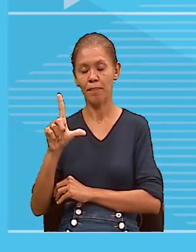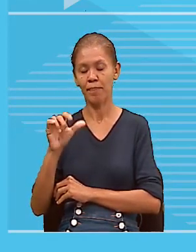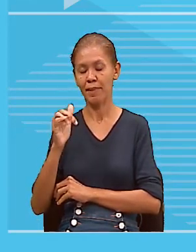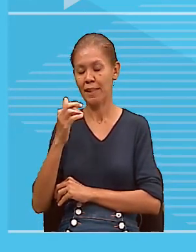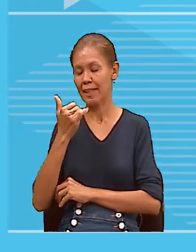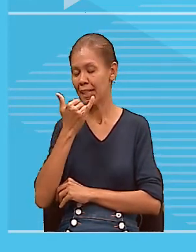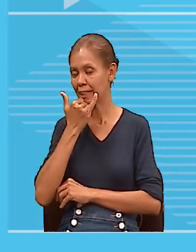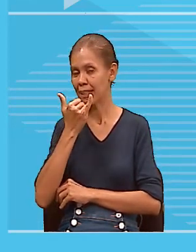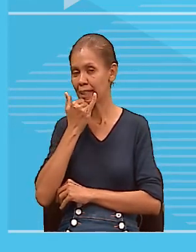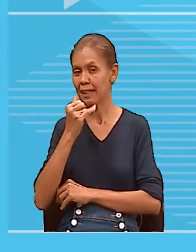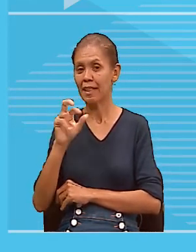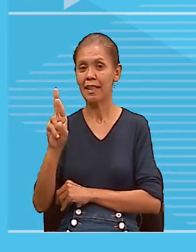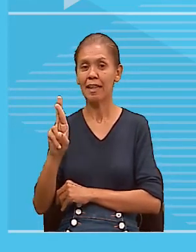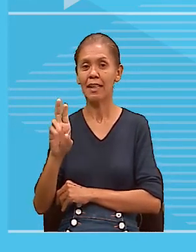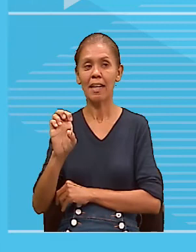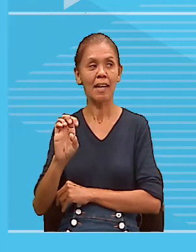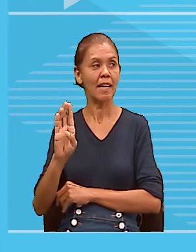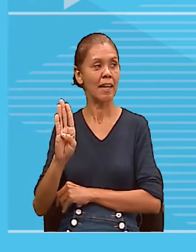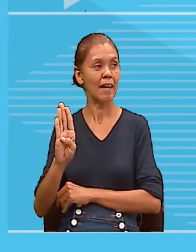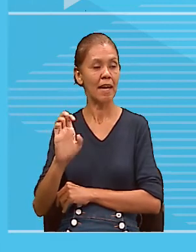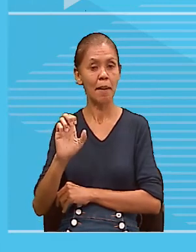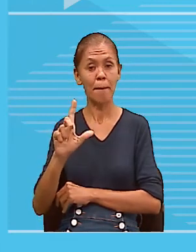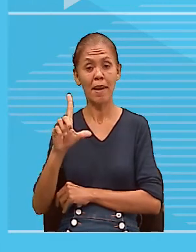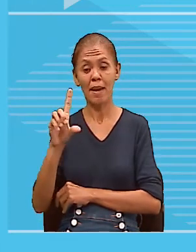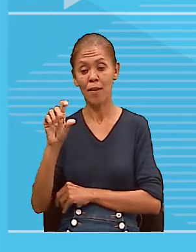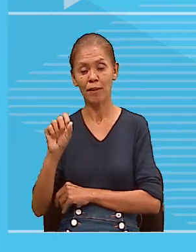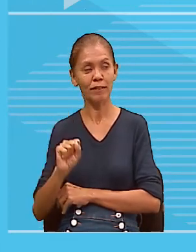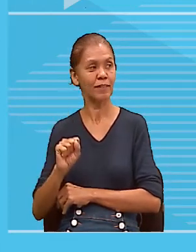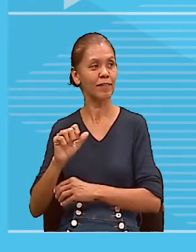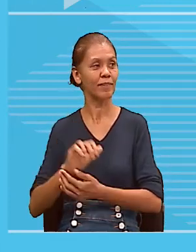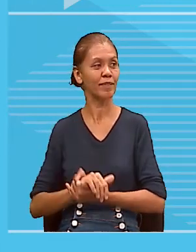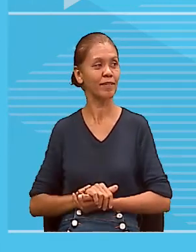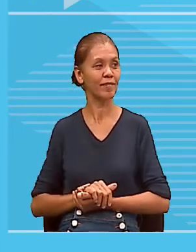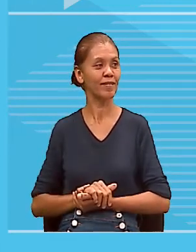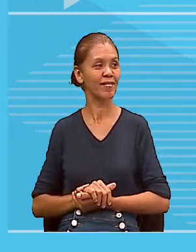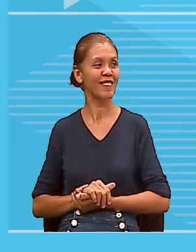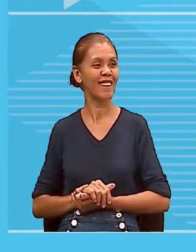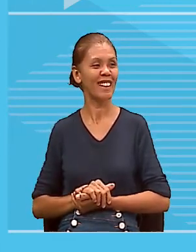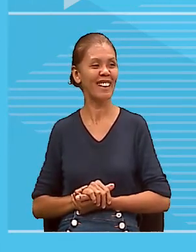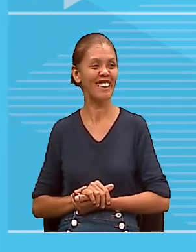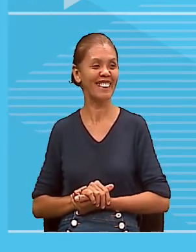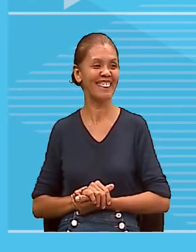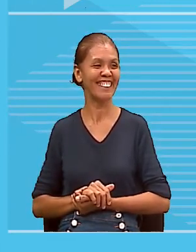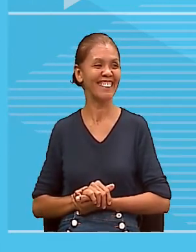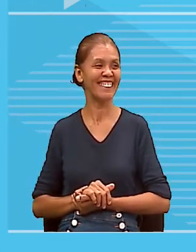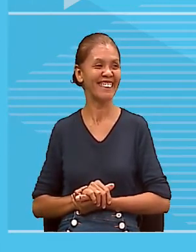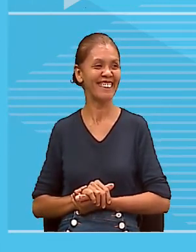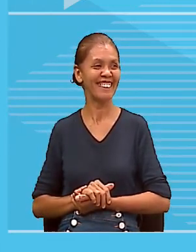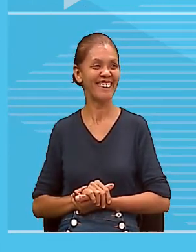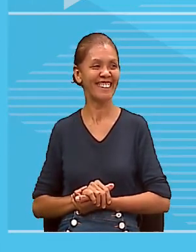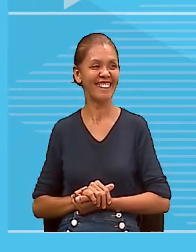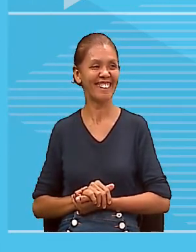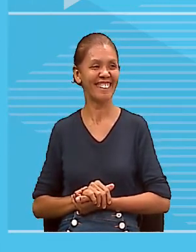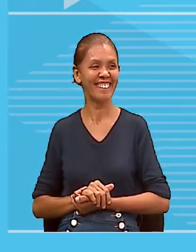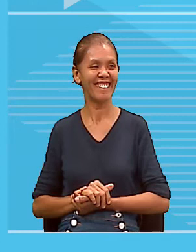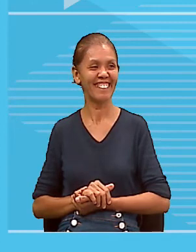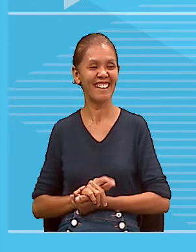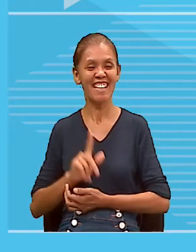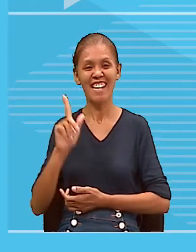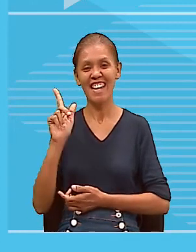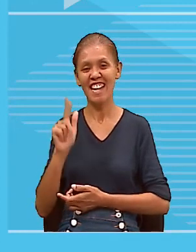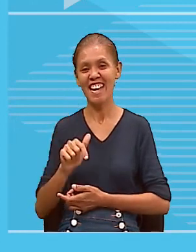realizations de ouro Dourado é de ouro viu galerinha Dourada de ouro de